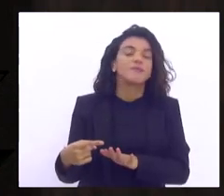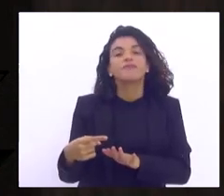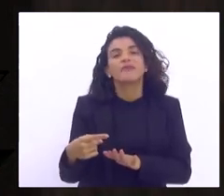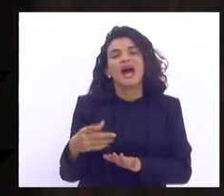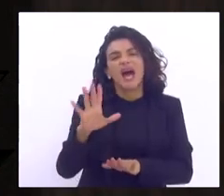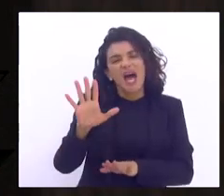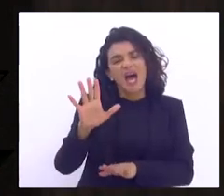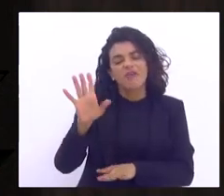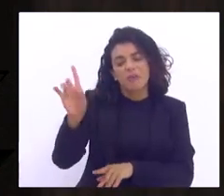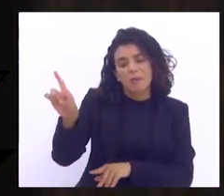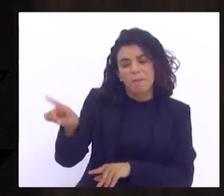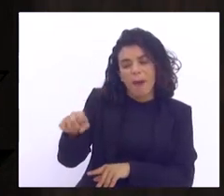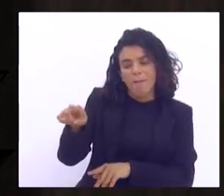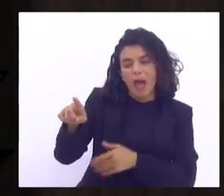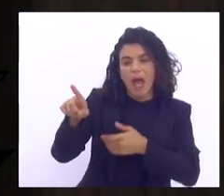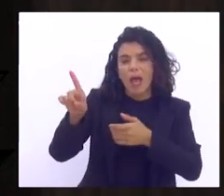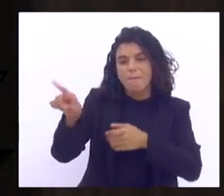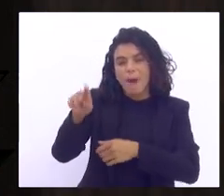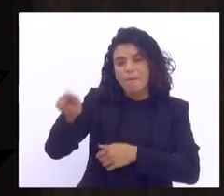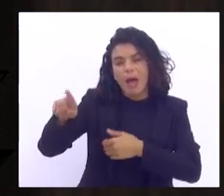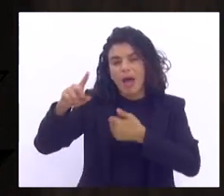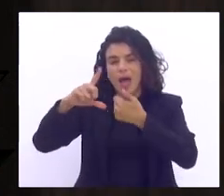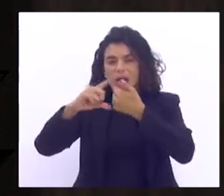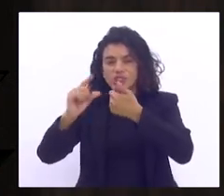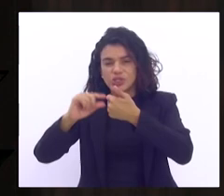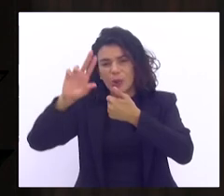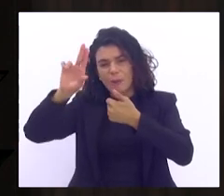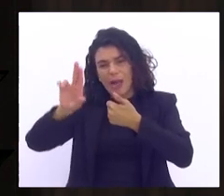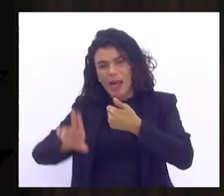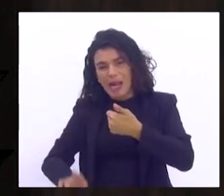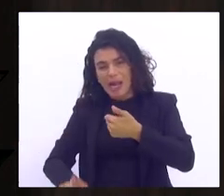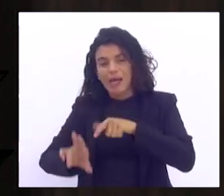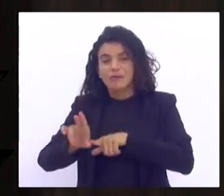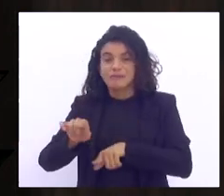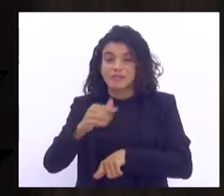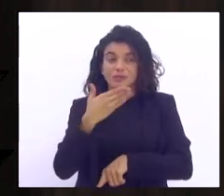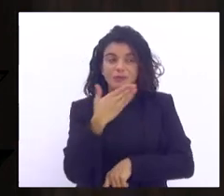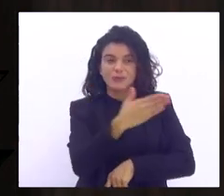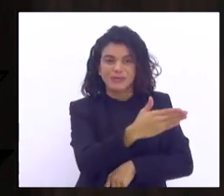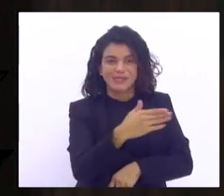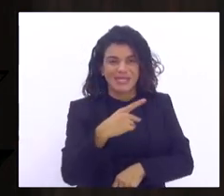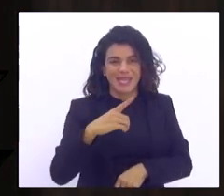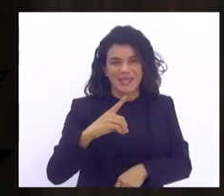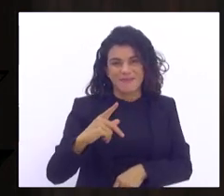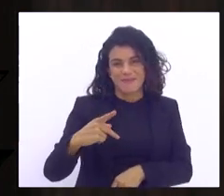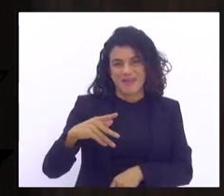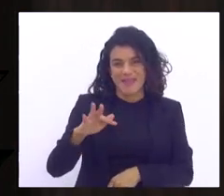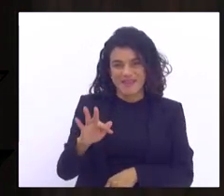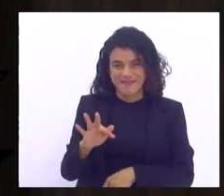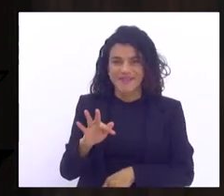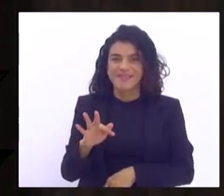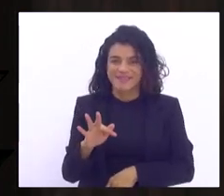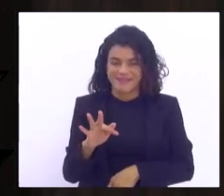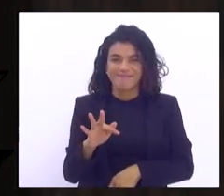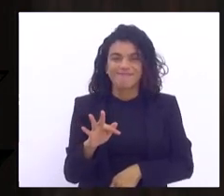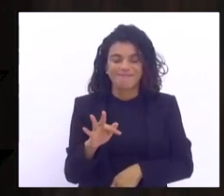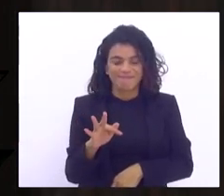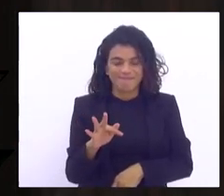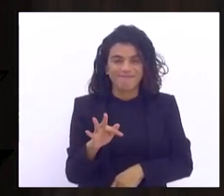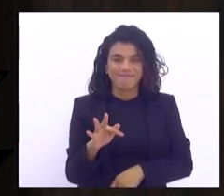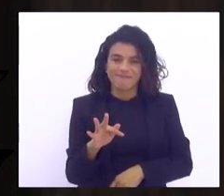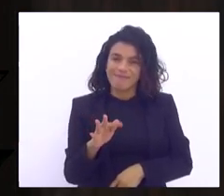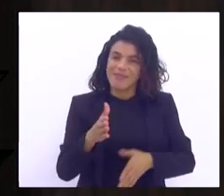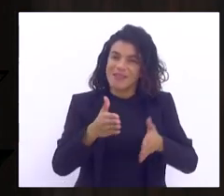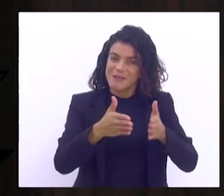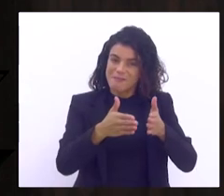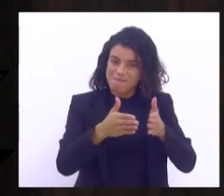revogar os dispositivos que criminalizam o aborto. Eles fazem isso, só que no caso, nos pedidos da DPF. Nos pedidos, eles fazem isso. Eles